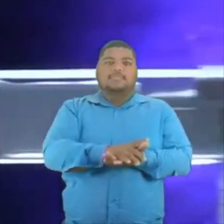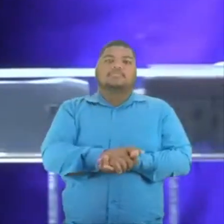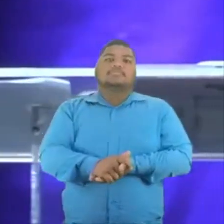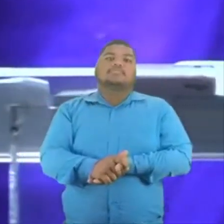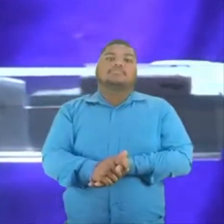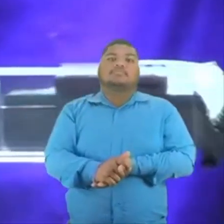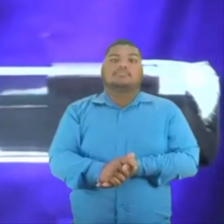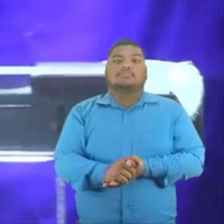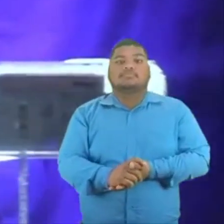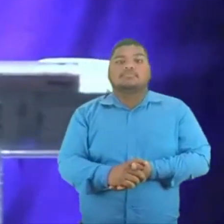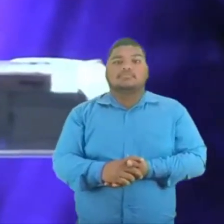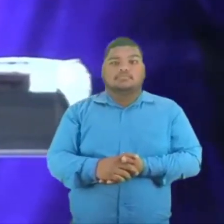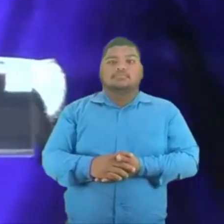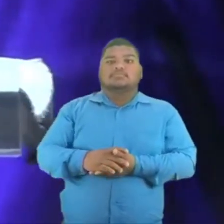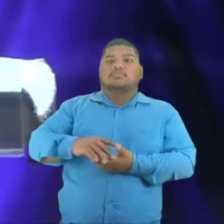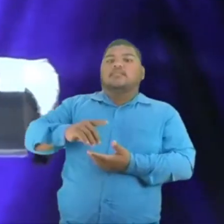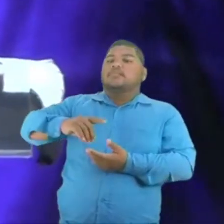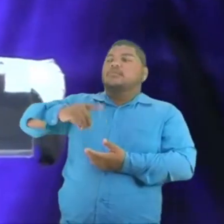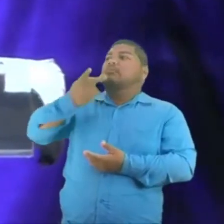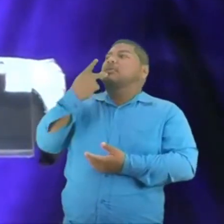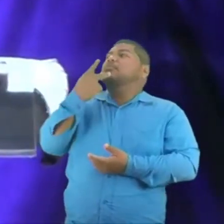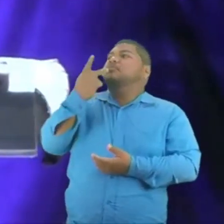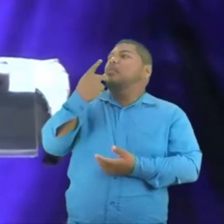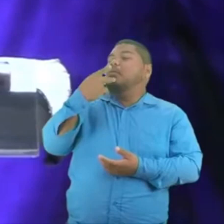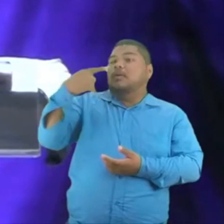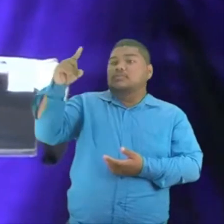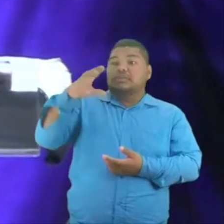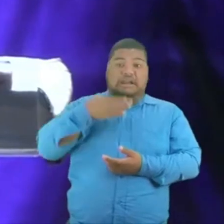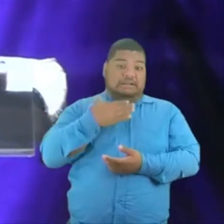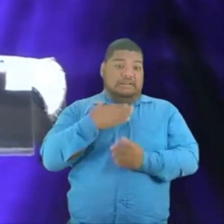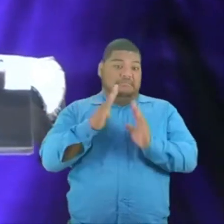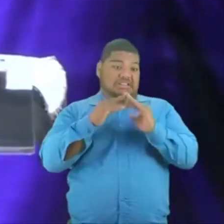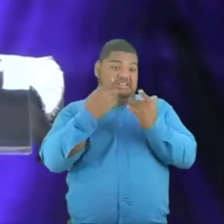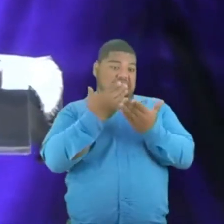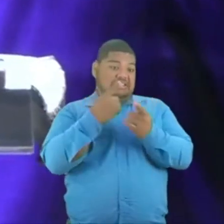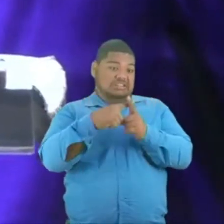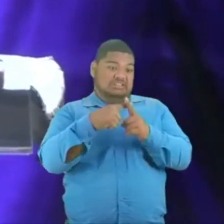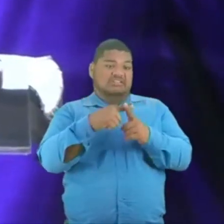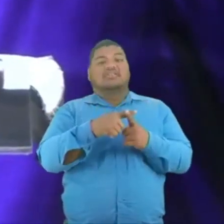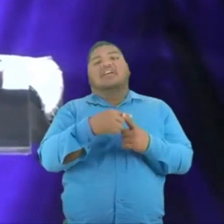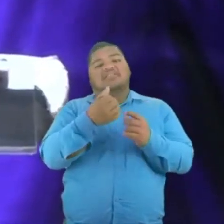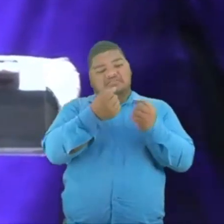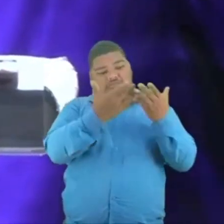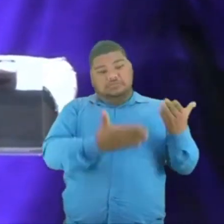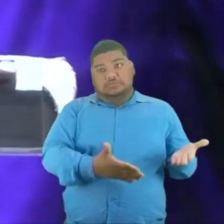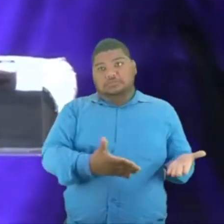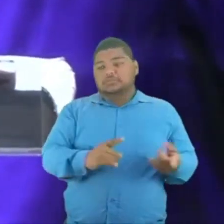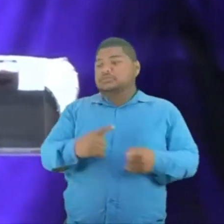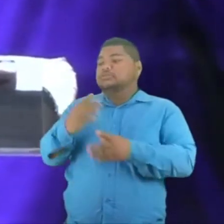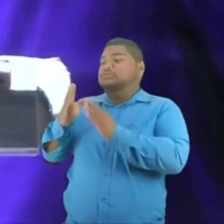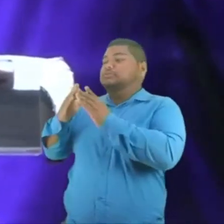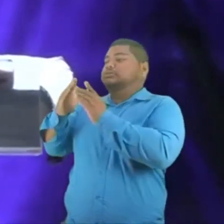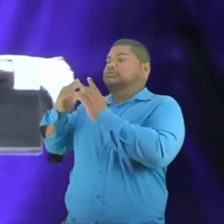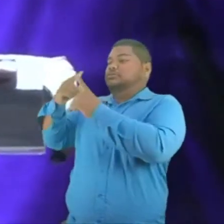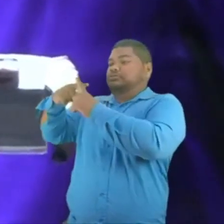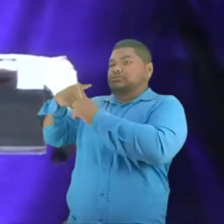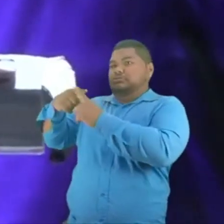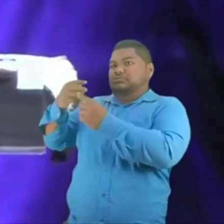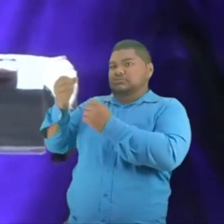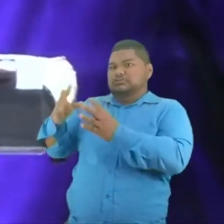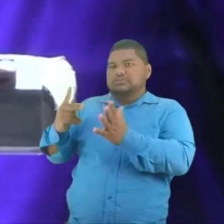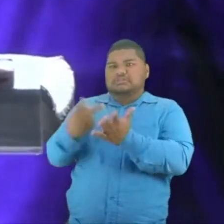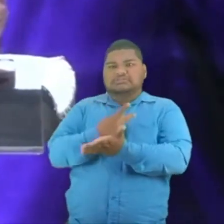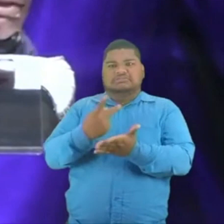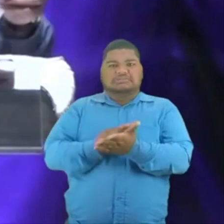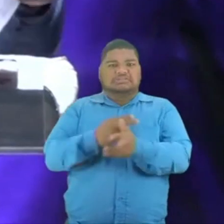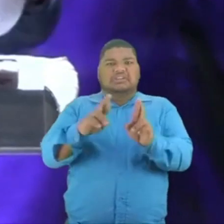não pelo que os outros falam. Lá na minha igreja é assim, na tua é como? Não, na minha igreja é diferente. Tua